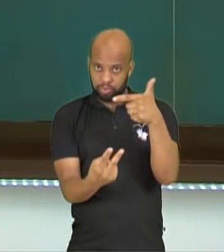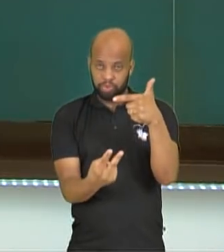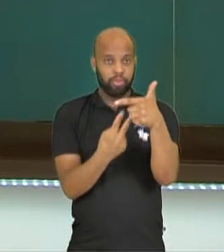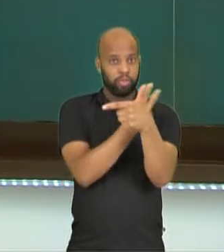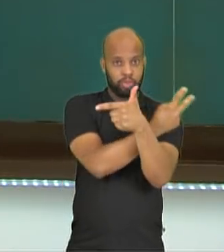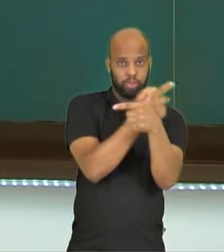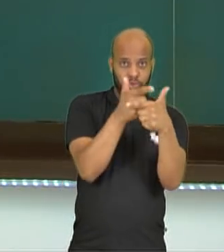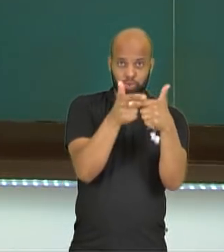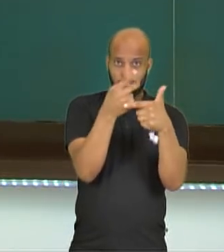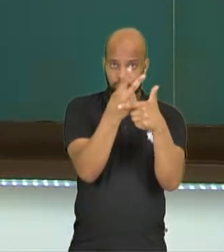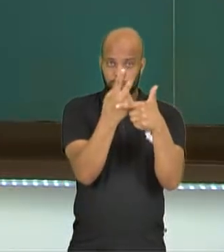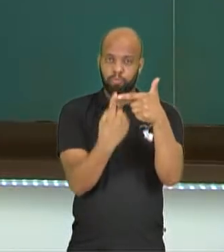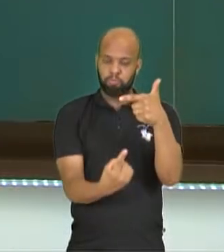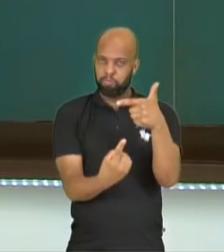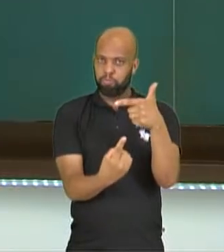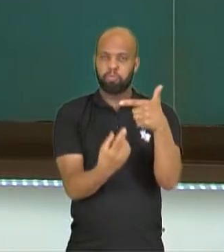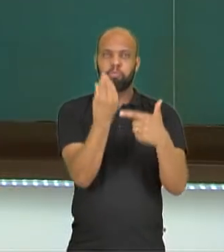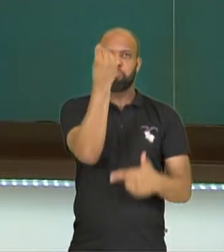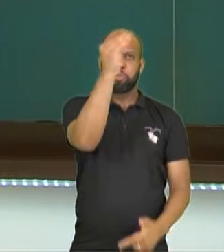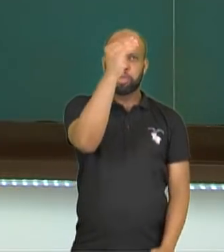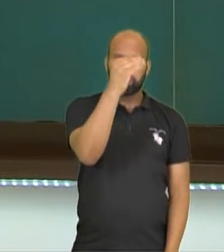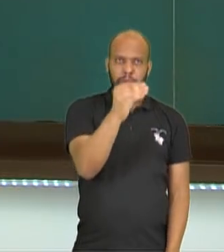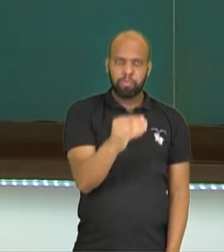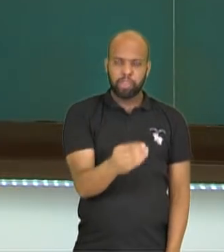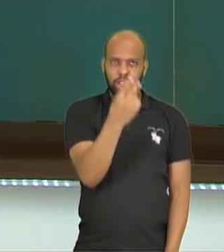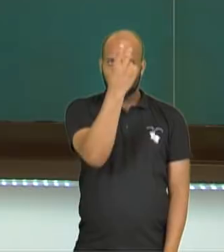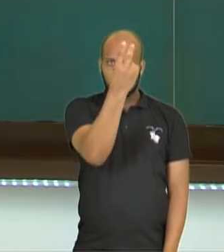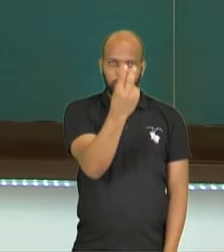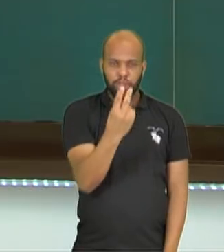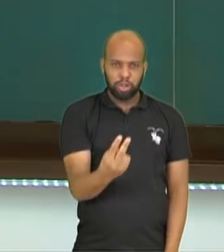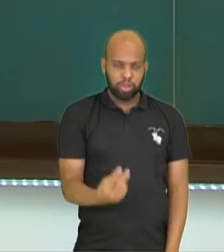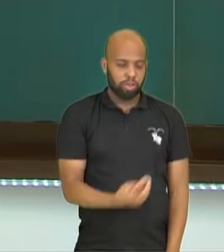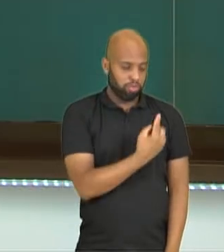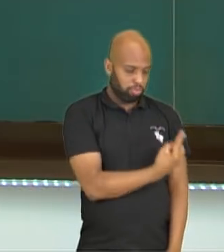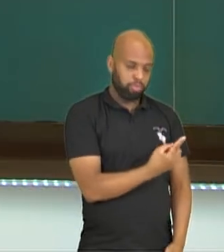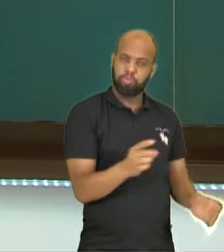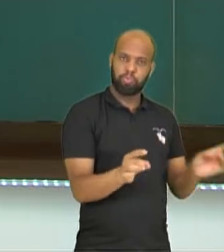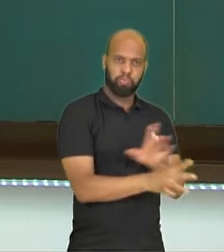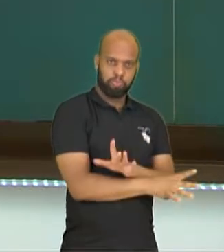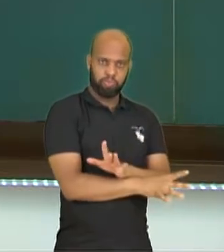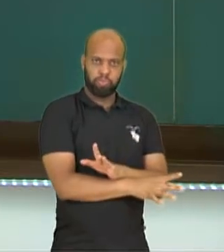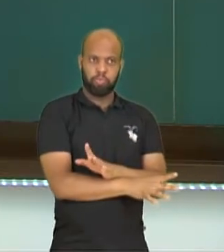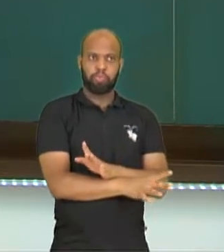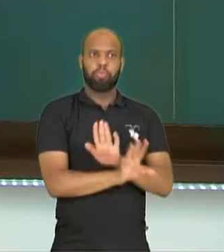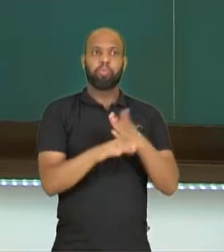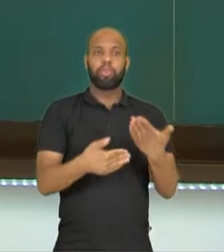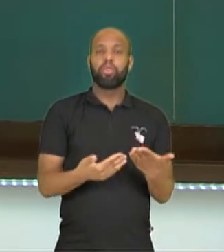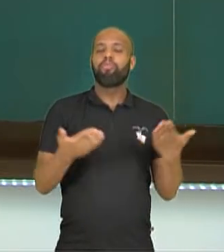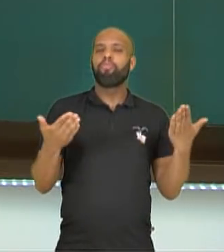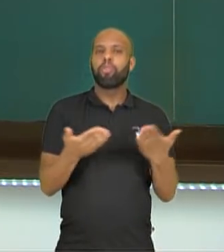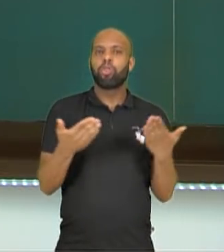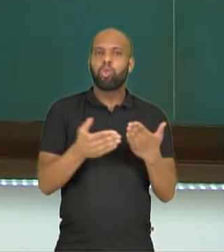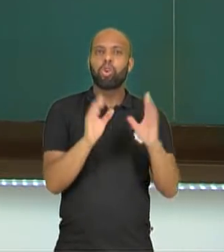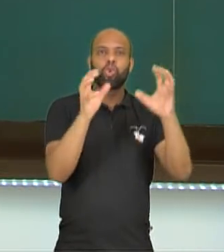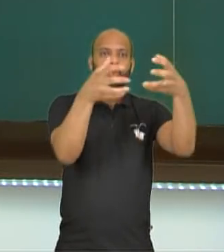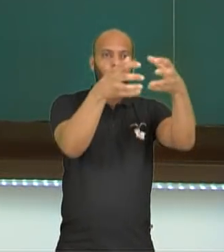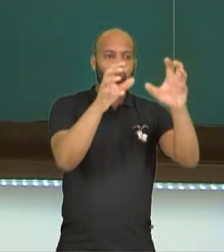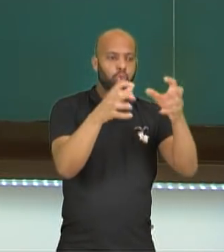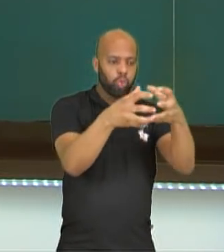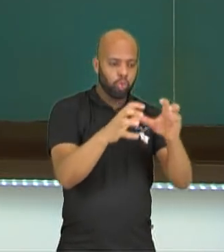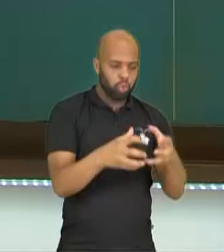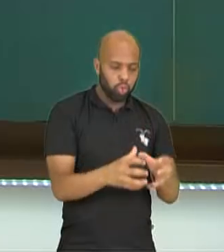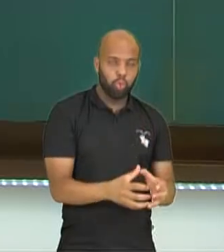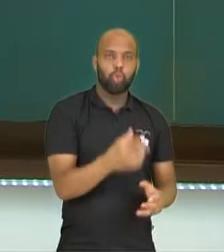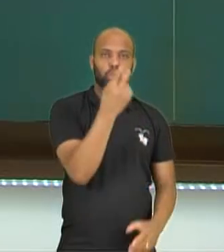2, 2. 2 dividido por 2, 1. A raiz é quadrada, então eu preciso transformar esses números aqui em potências